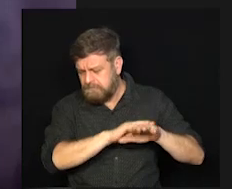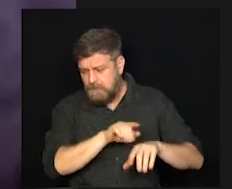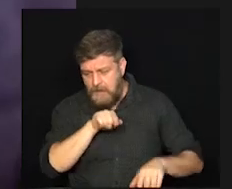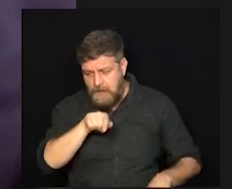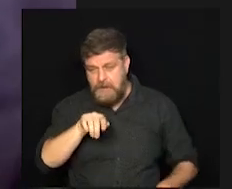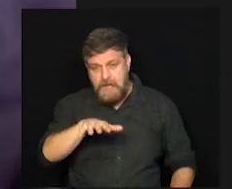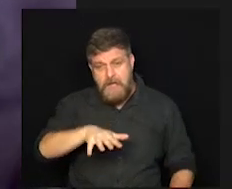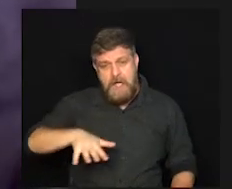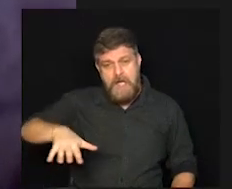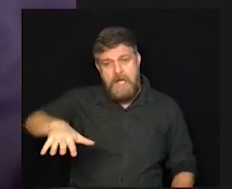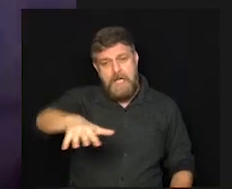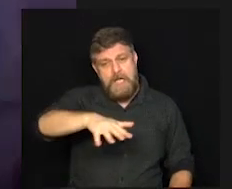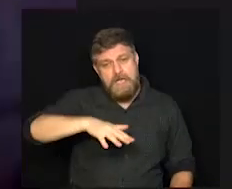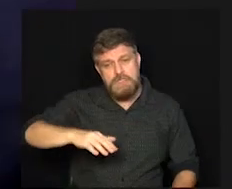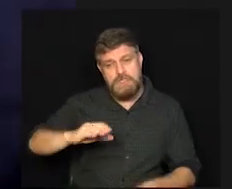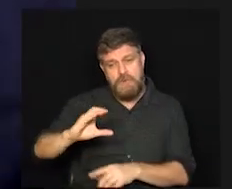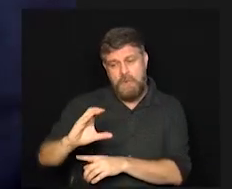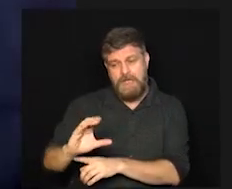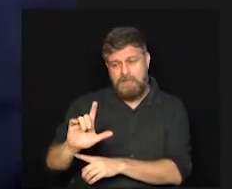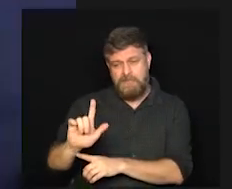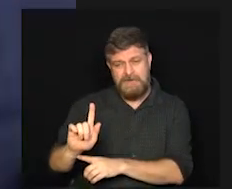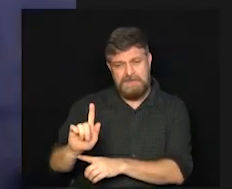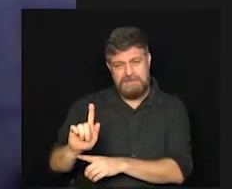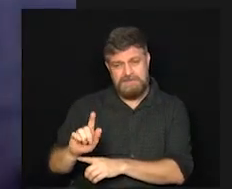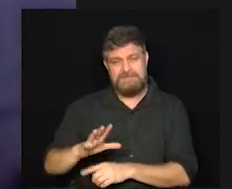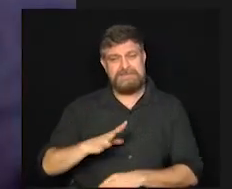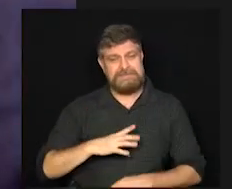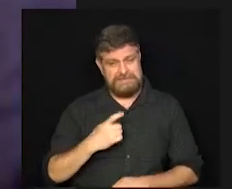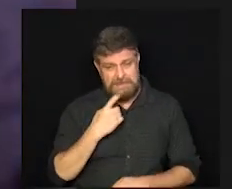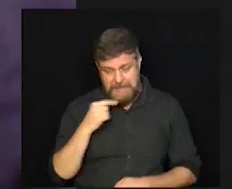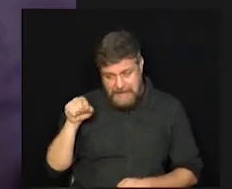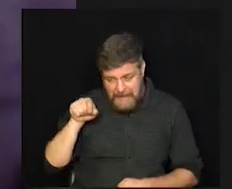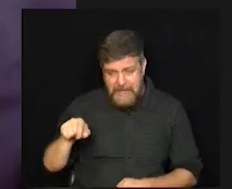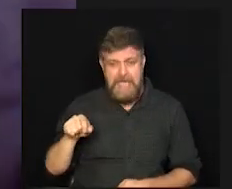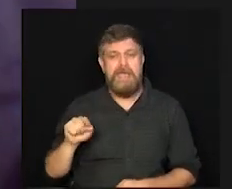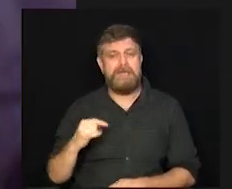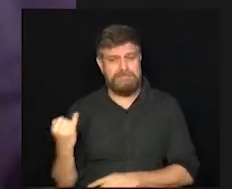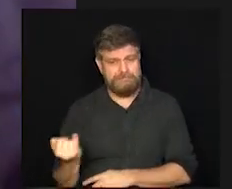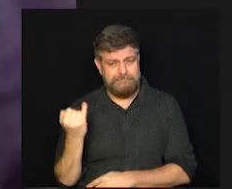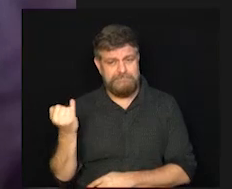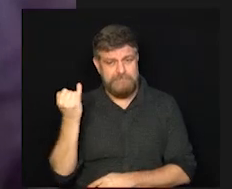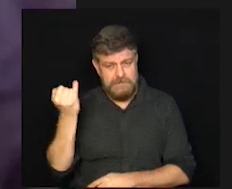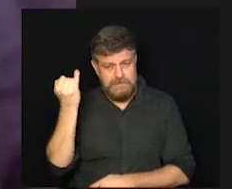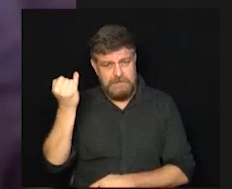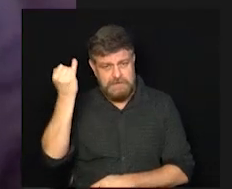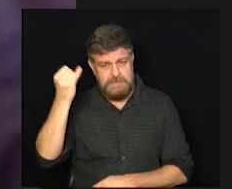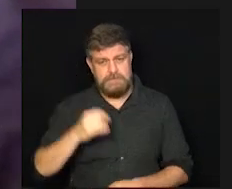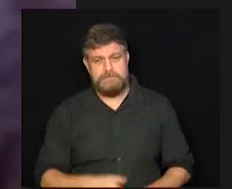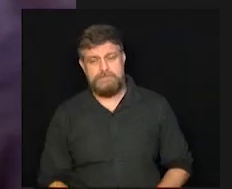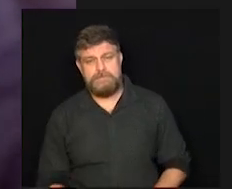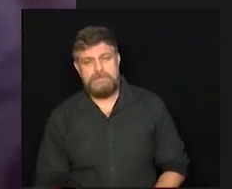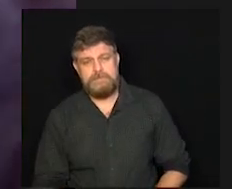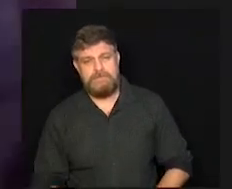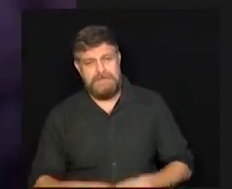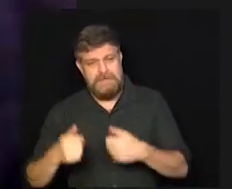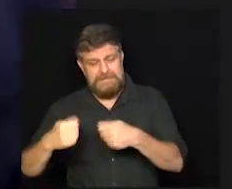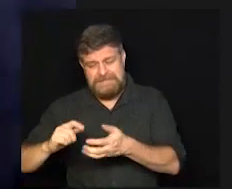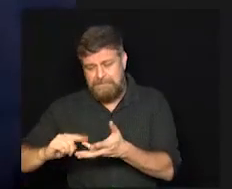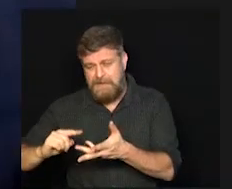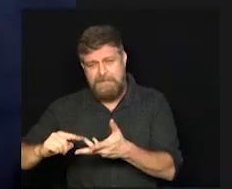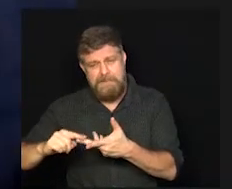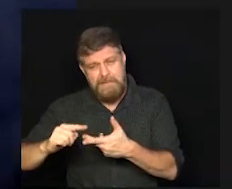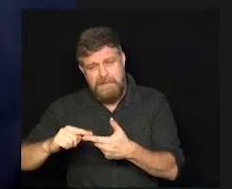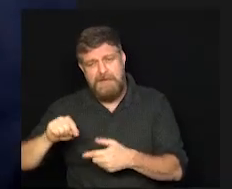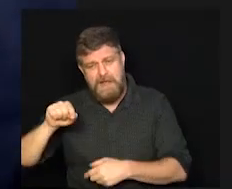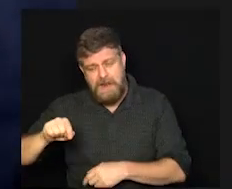Grande. É uma região importante para a cidade, muito, necessita de muita coisa ainda, muita coisa